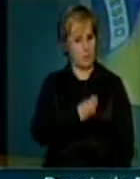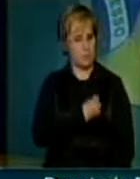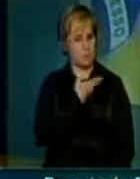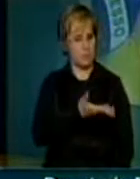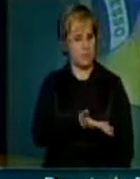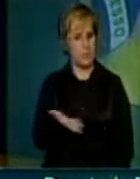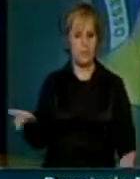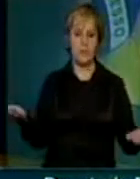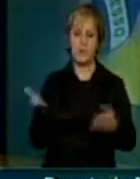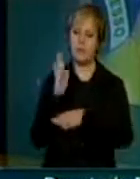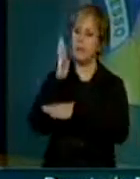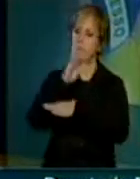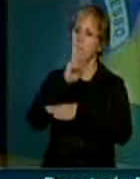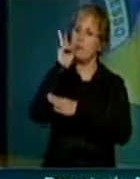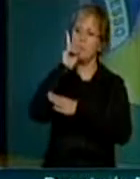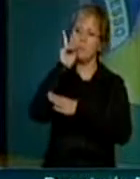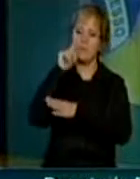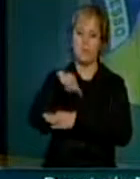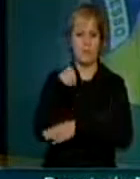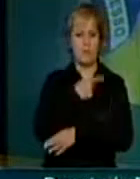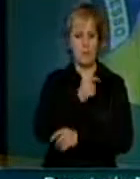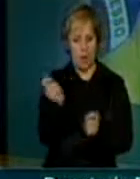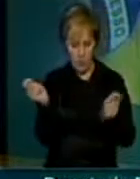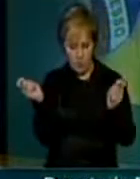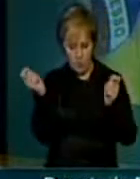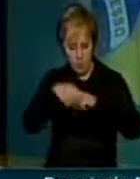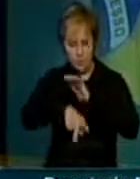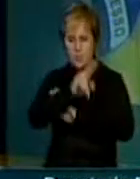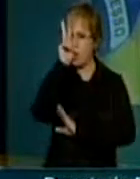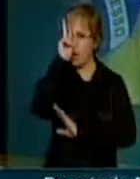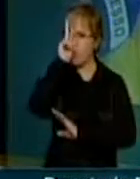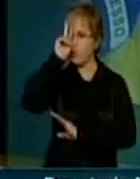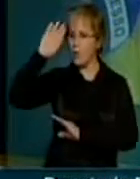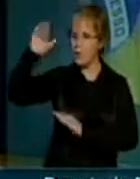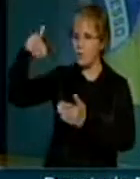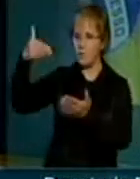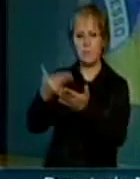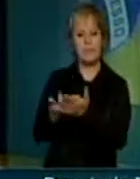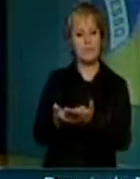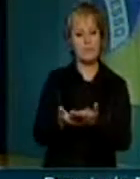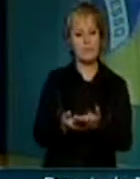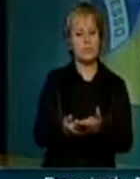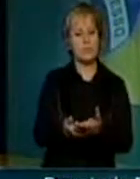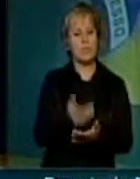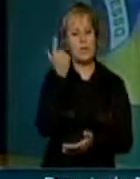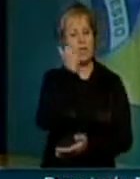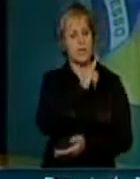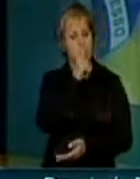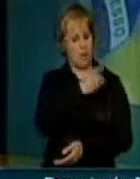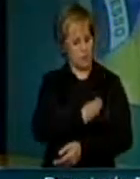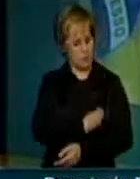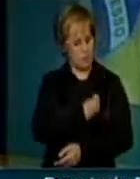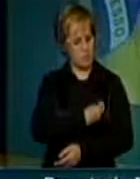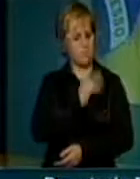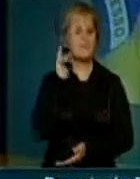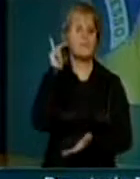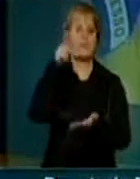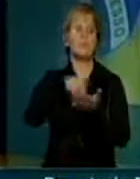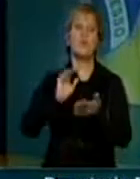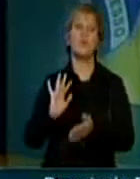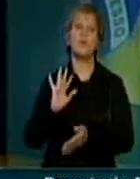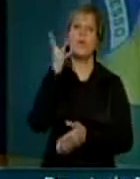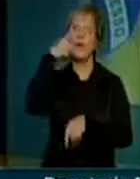aqui para lembrar a nossa condição histórica, para que possamos vivenciar a